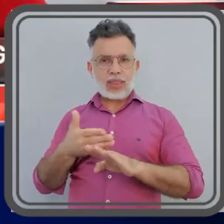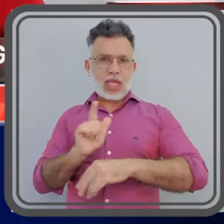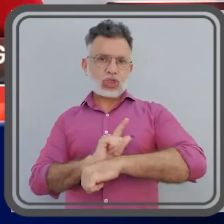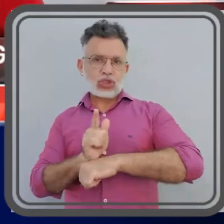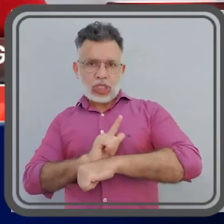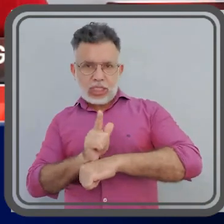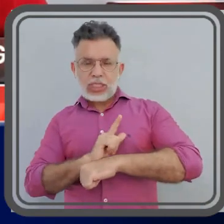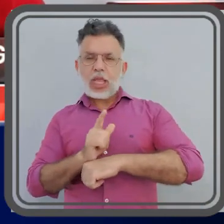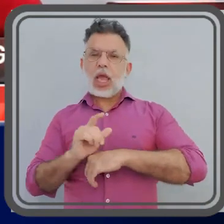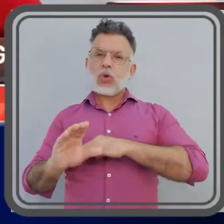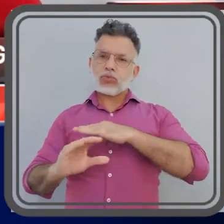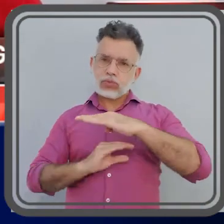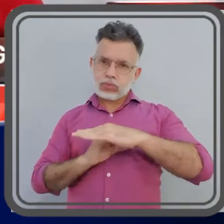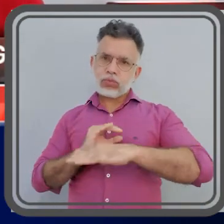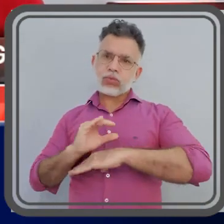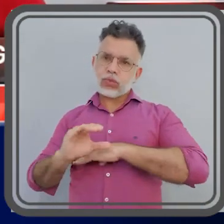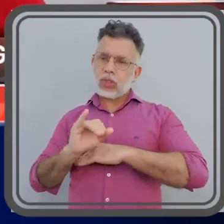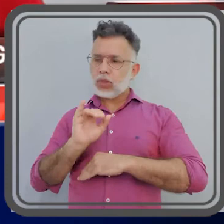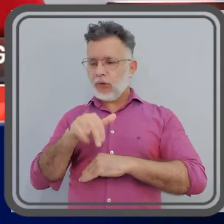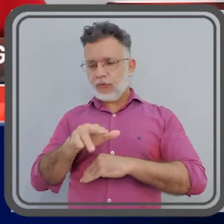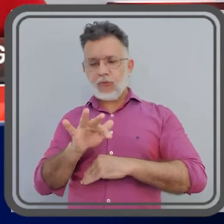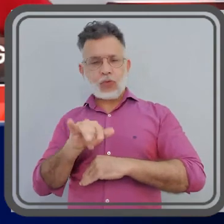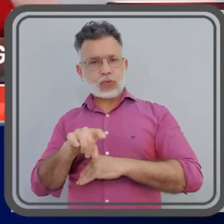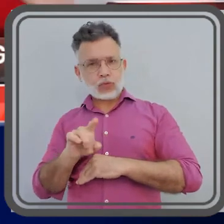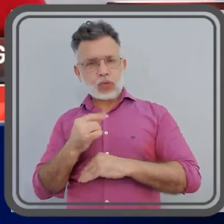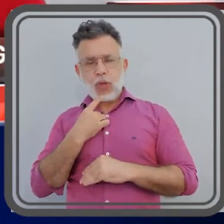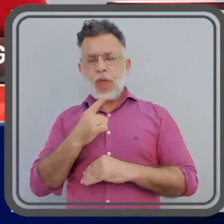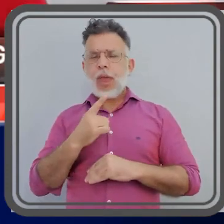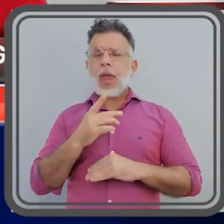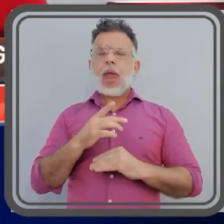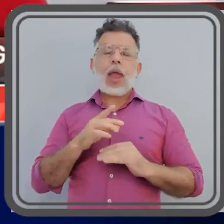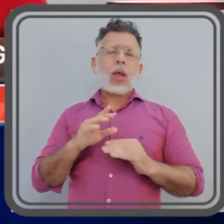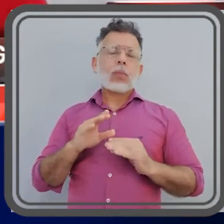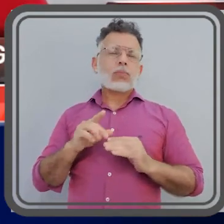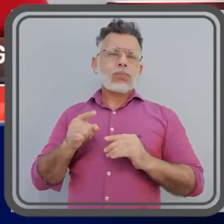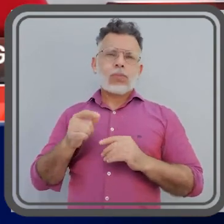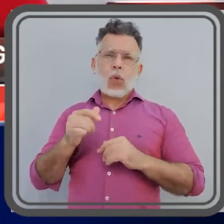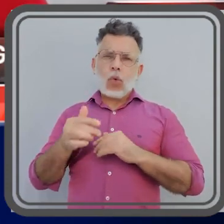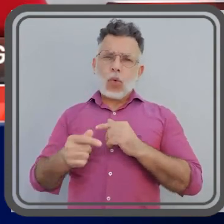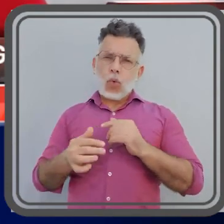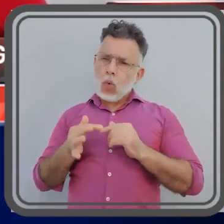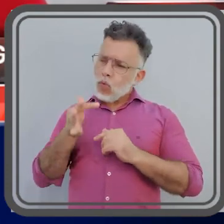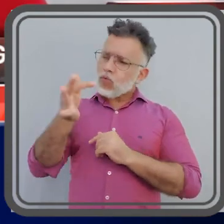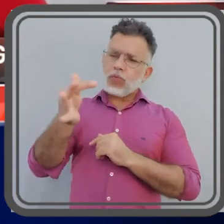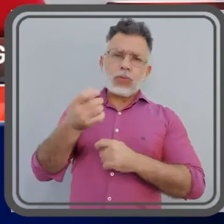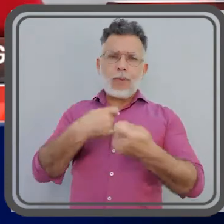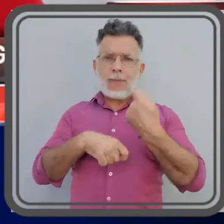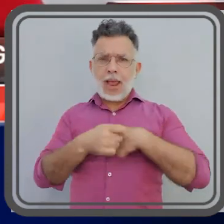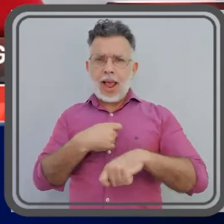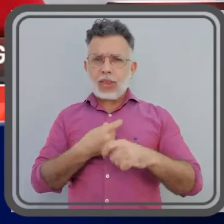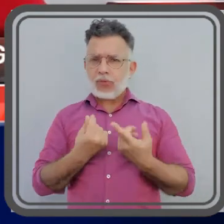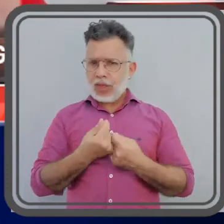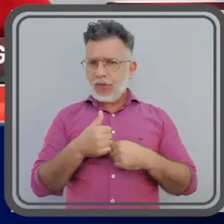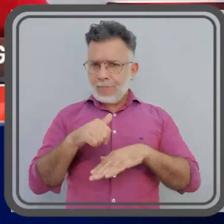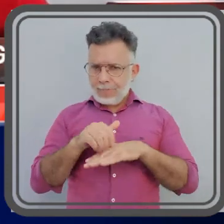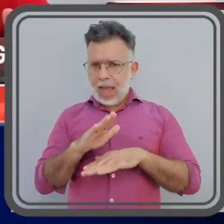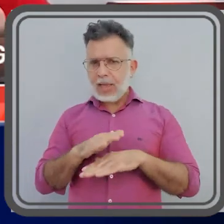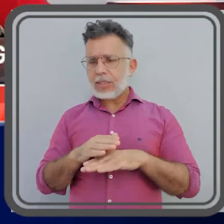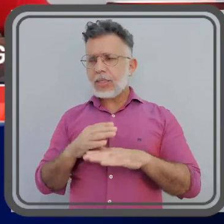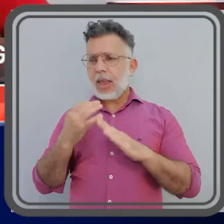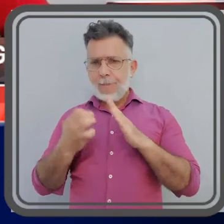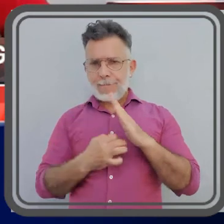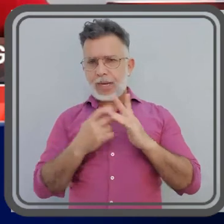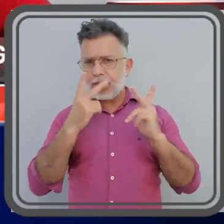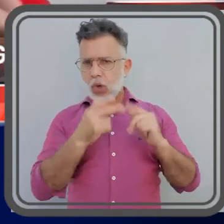dos fundos, né, de ser asset e tudo mais, para onde caminha esse mercado financeiro? Você acha que cada vez mais empresas